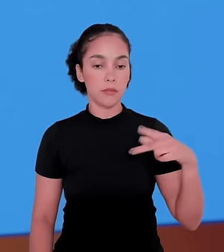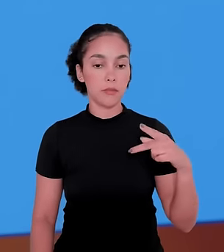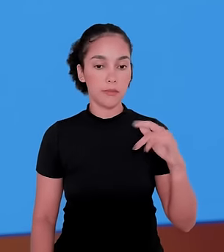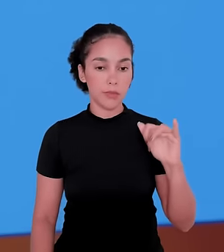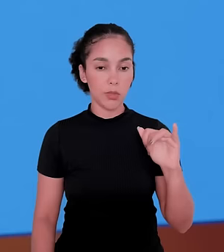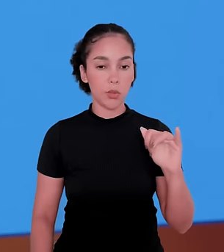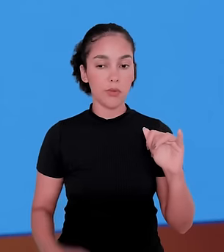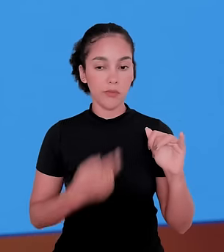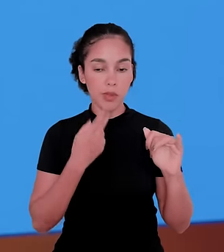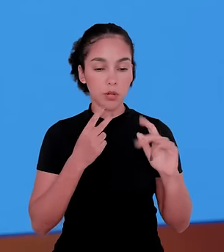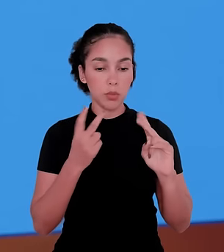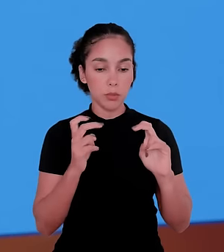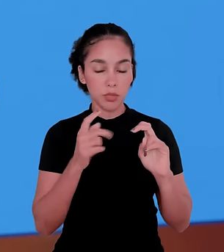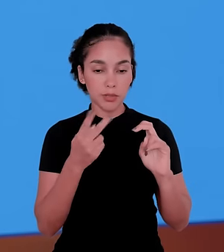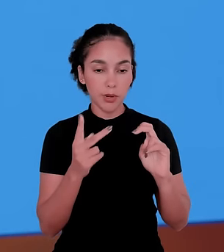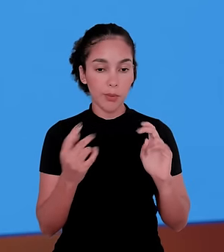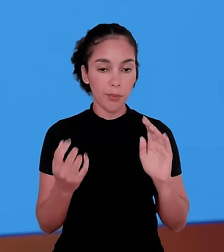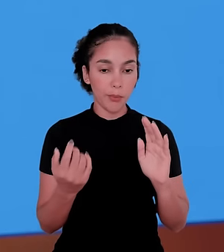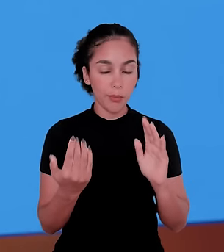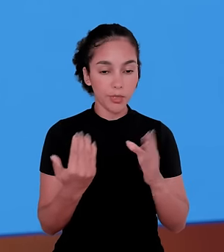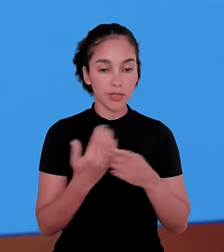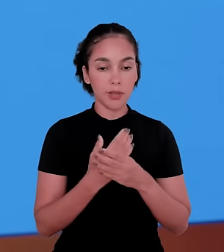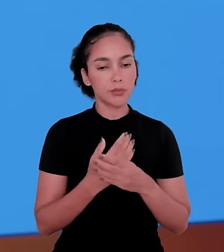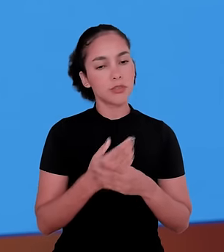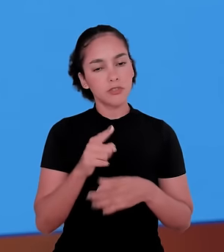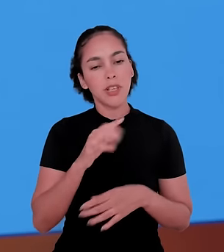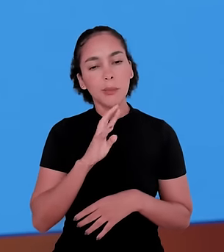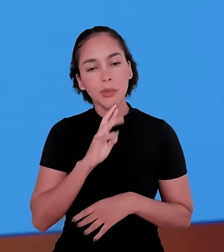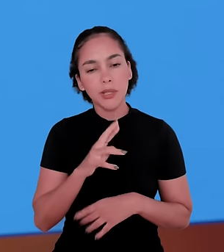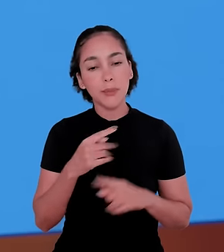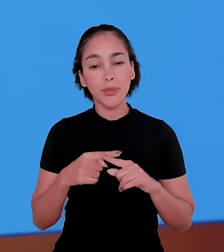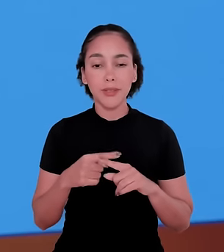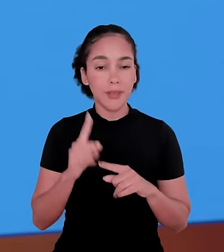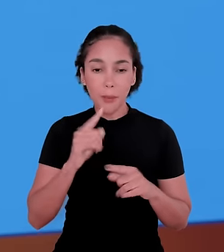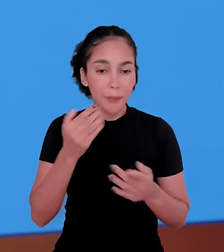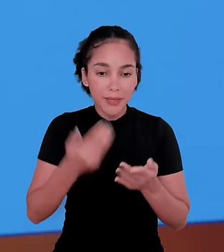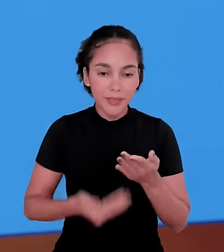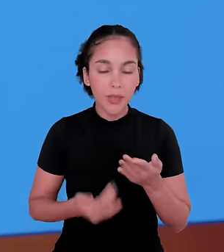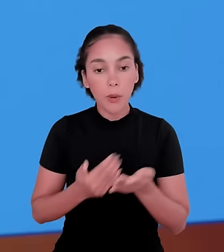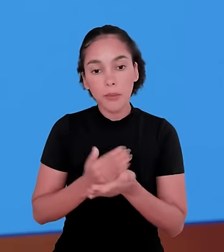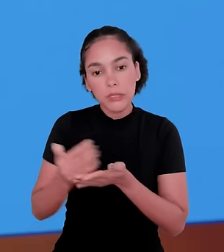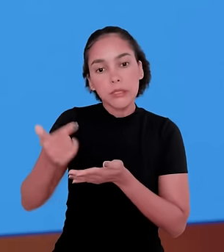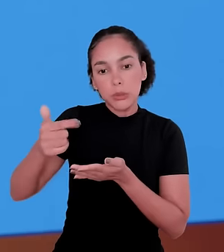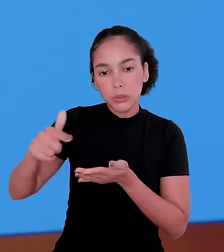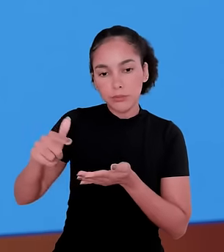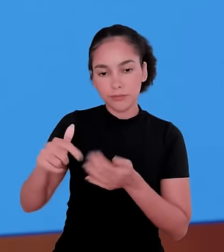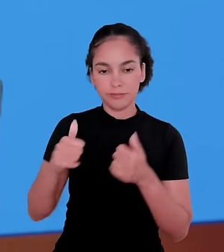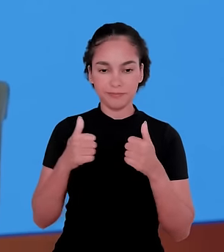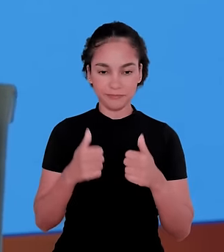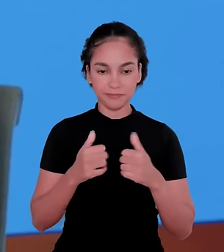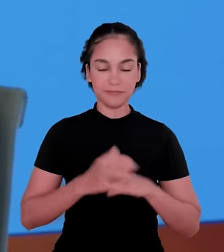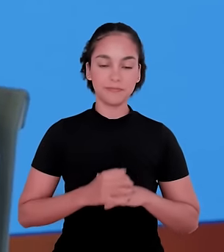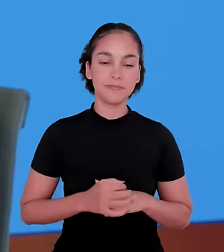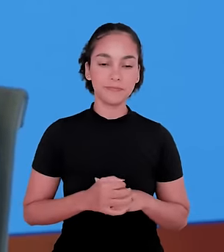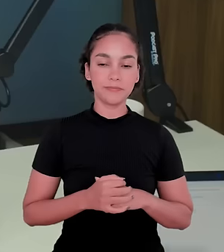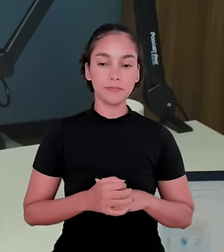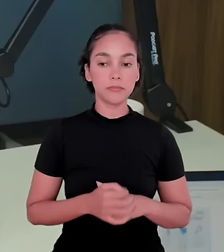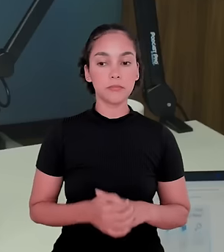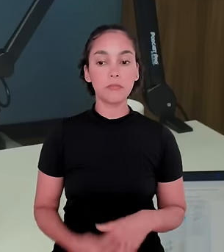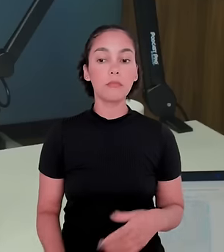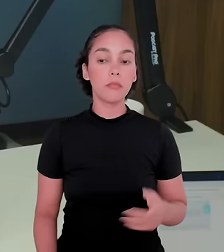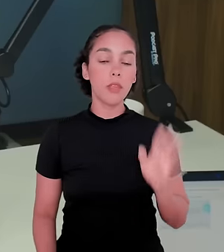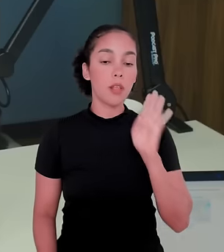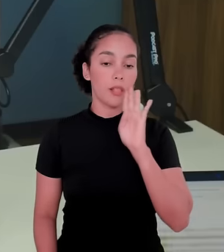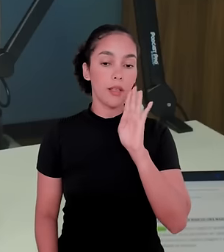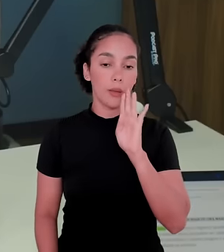do seu processo para você responder atender para você não perder aquele processo e ter que começar todo de novo né tá legal E aí a questão